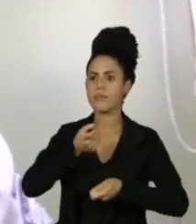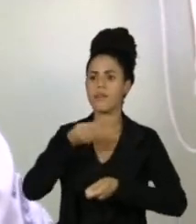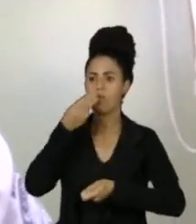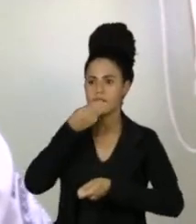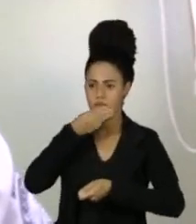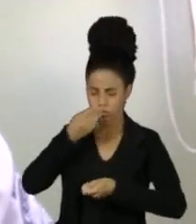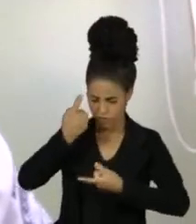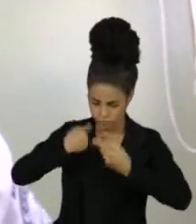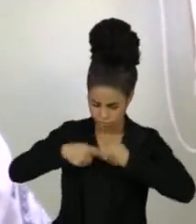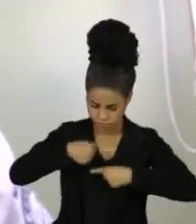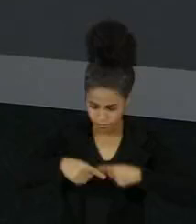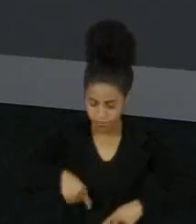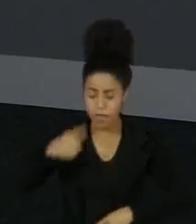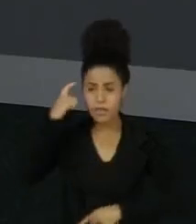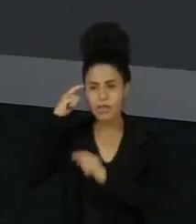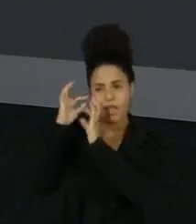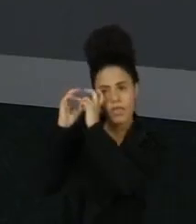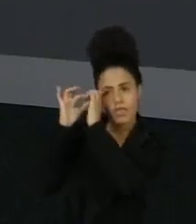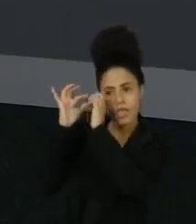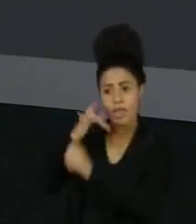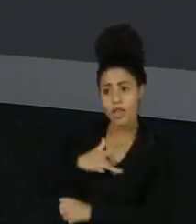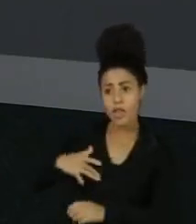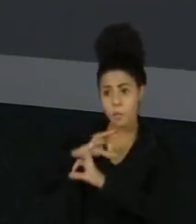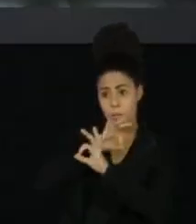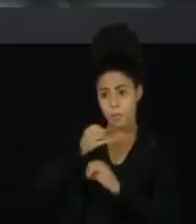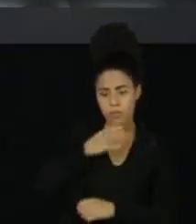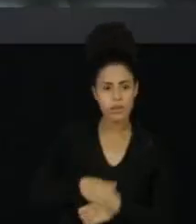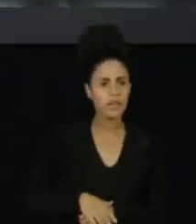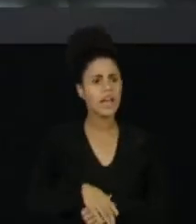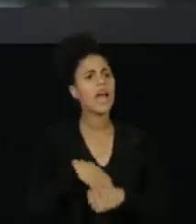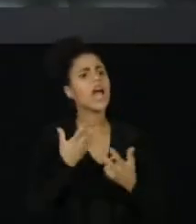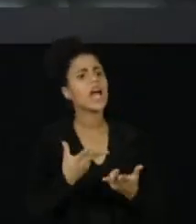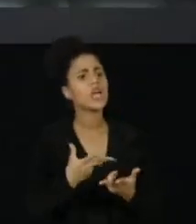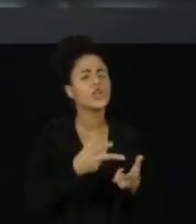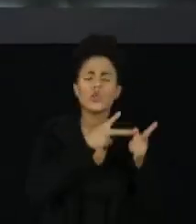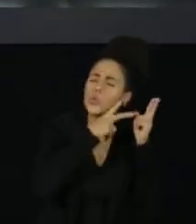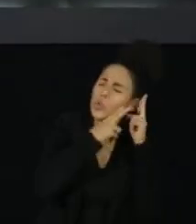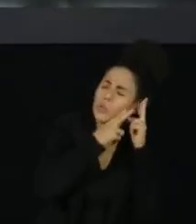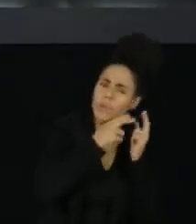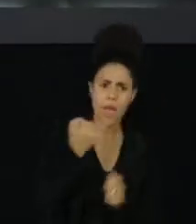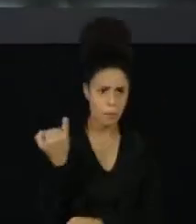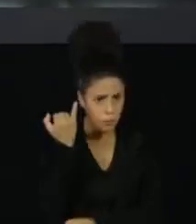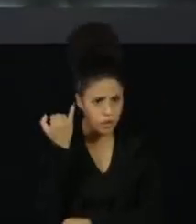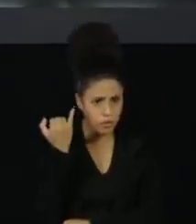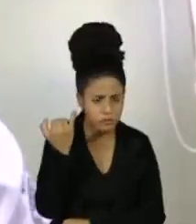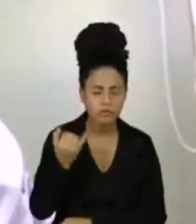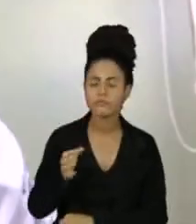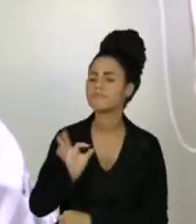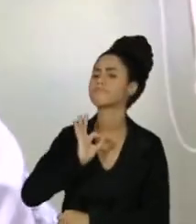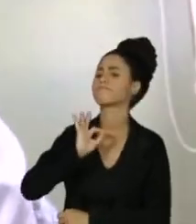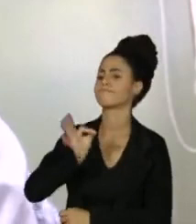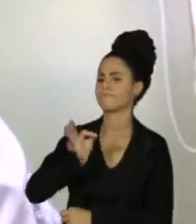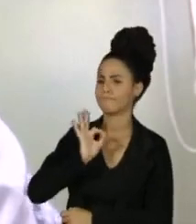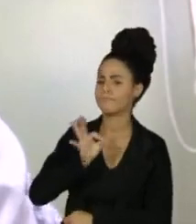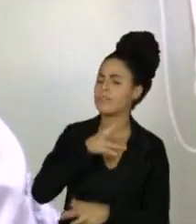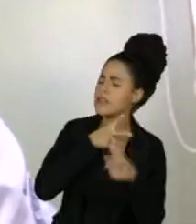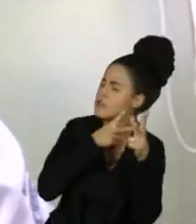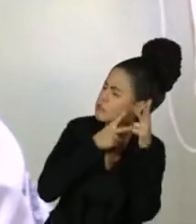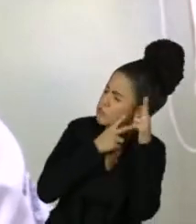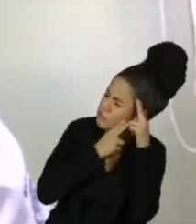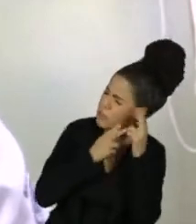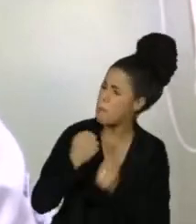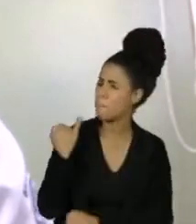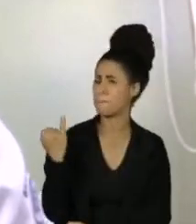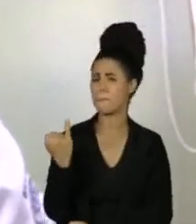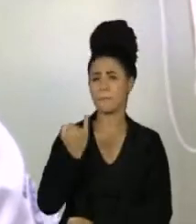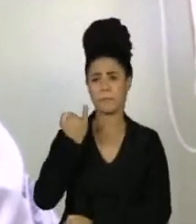importantes para manter o nosso cérebro saudável. O sono também é importante? Com certeza. O sono ele é uma forma de higiene do nosso